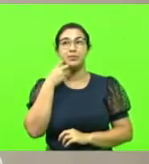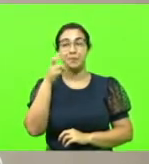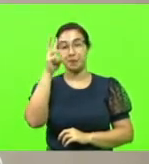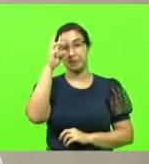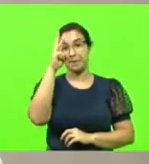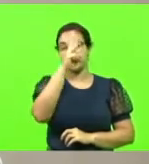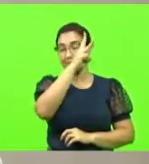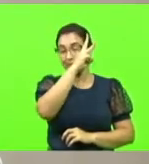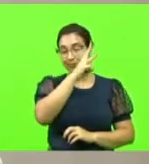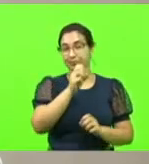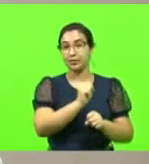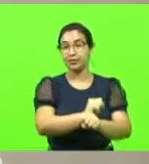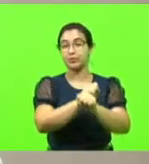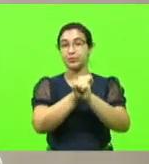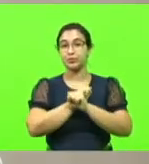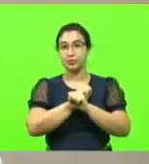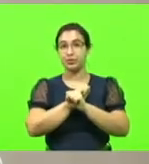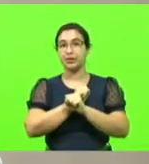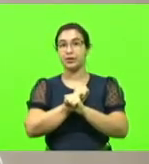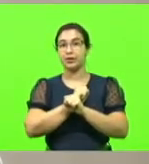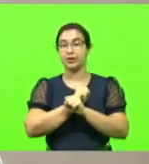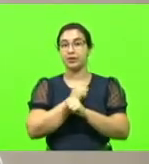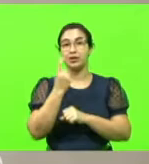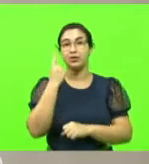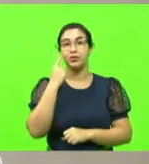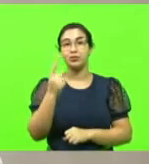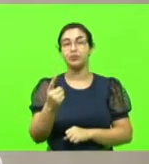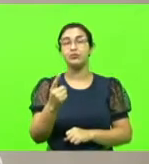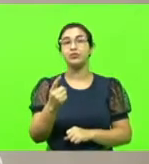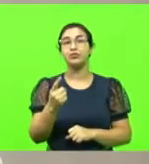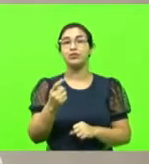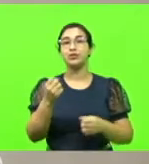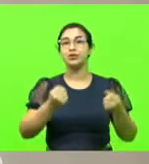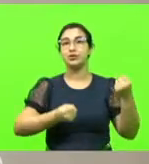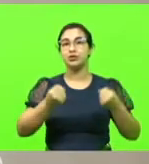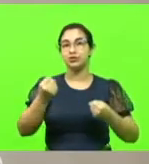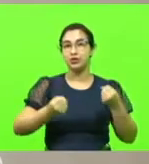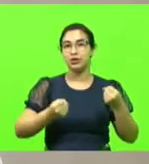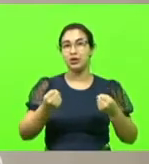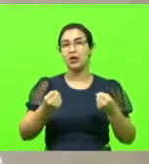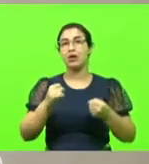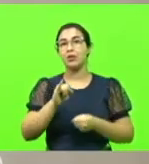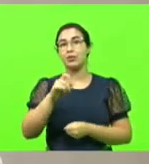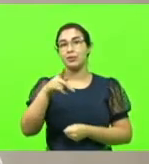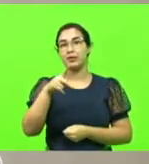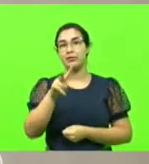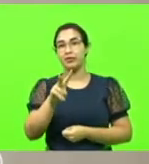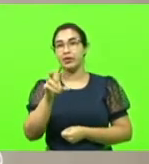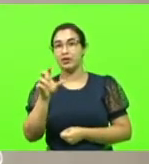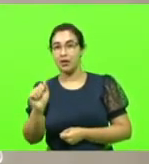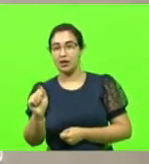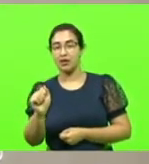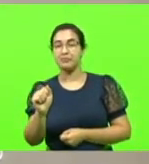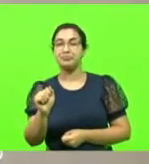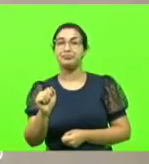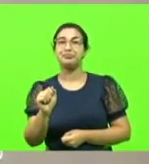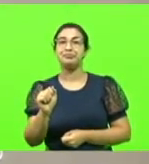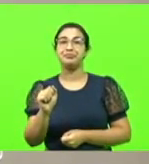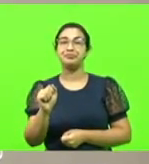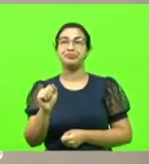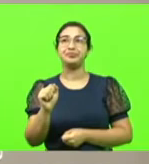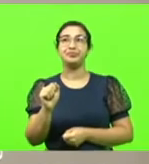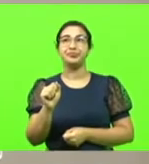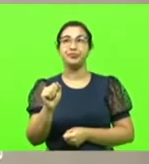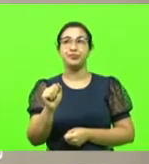suspensão do prazo de recolhimento do Imposto sobre a Propriedade de Veículos Automotores, IPVA, nos casos que especifica,